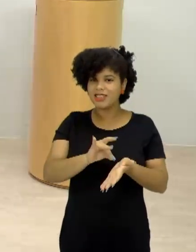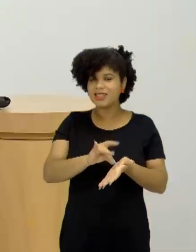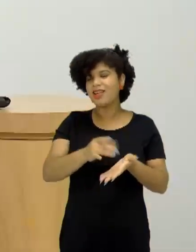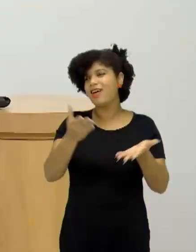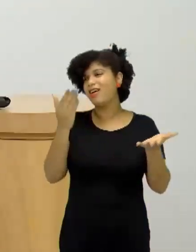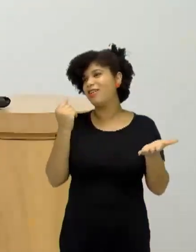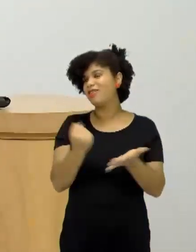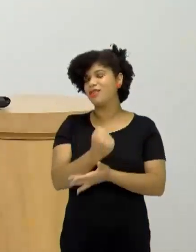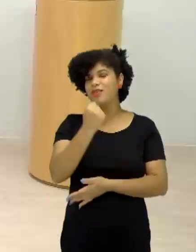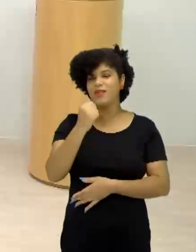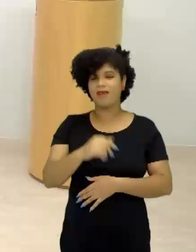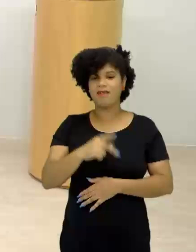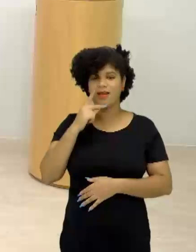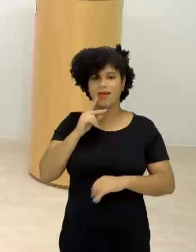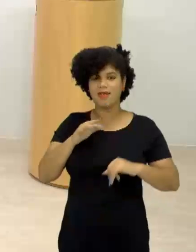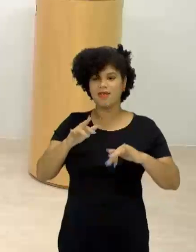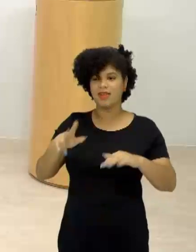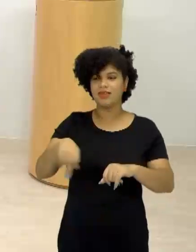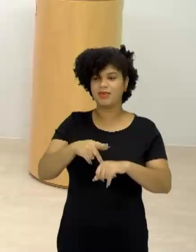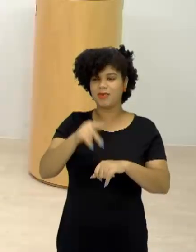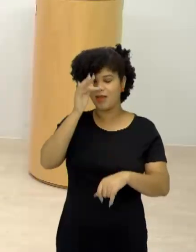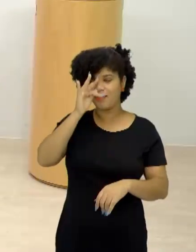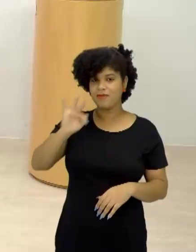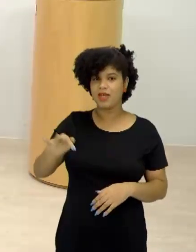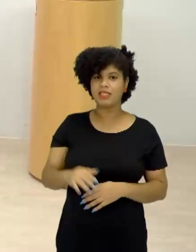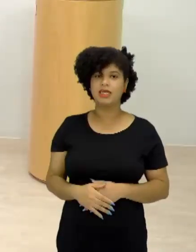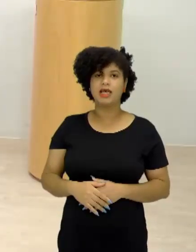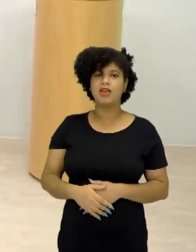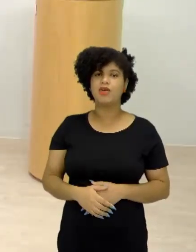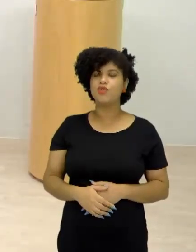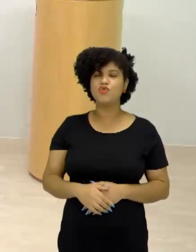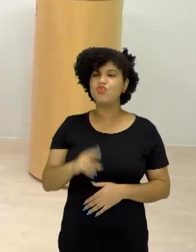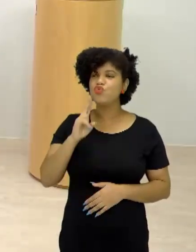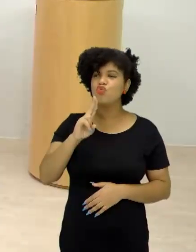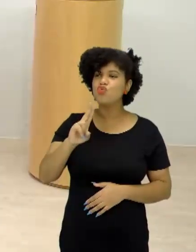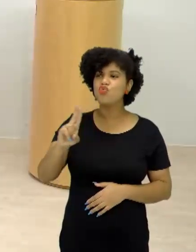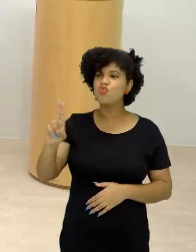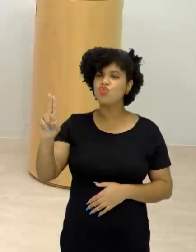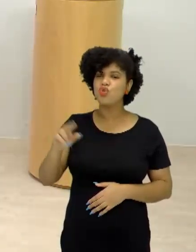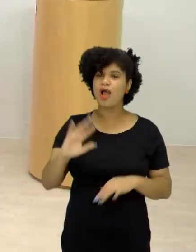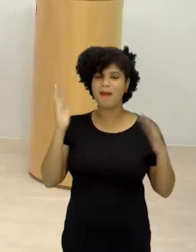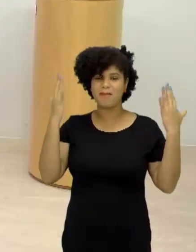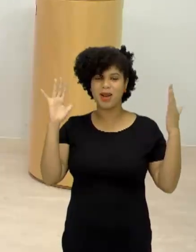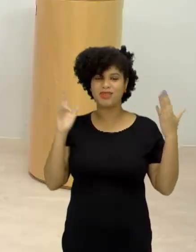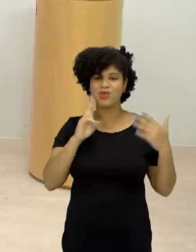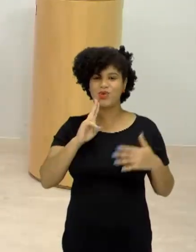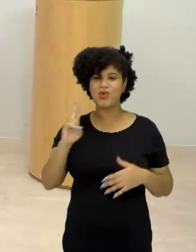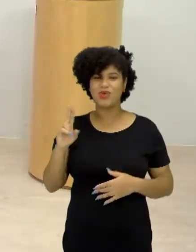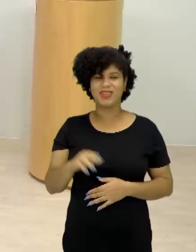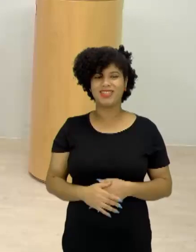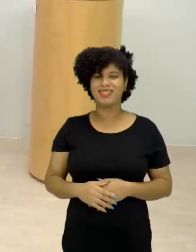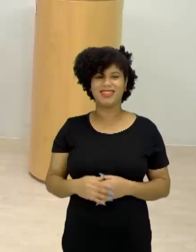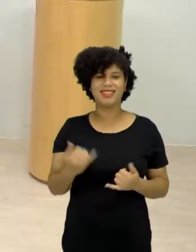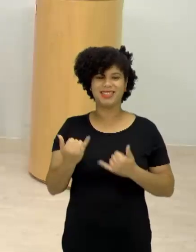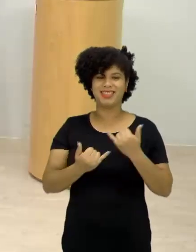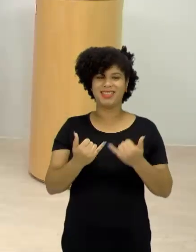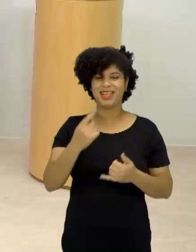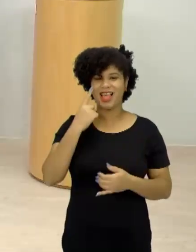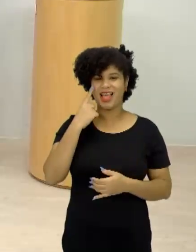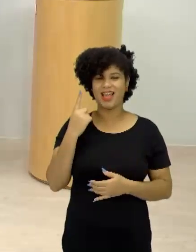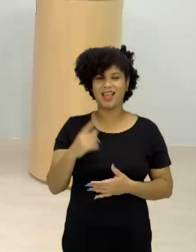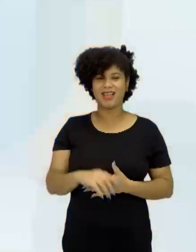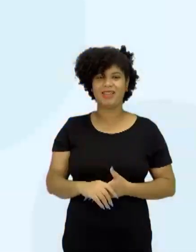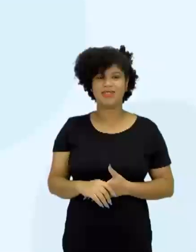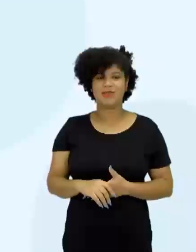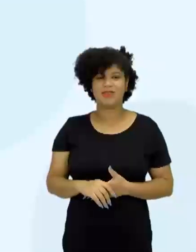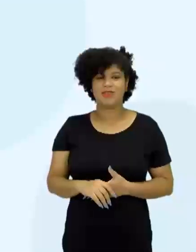negativo. Eu vou pedir para a produção qualquer dia pegar vaia aqui para você. Aplausos e vaias. Gente, vamos aqui para o LED? Eu acho que eu peguei